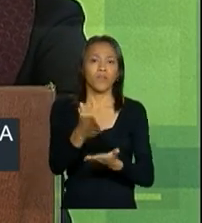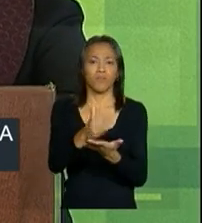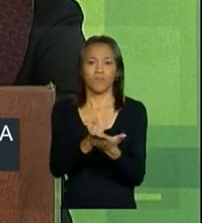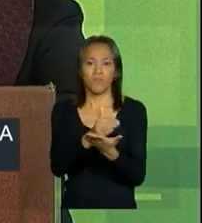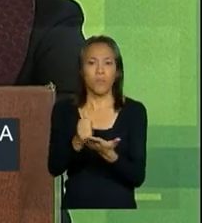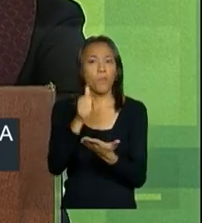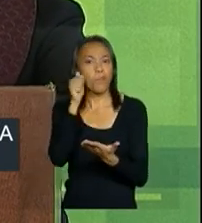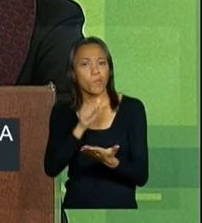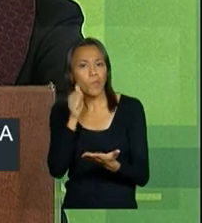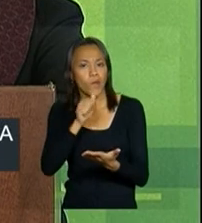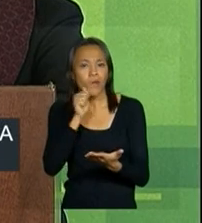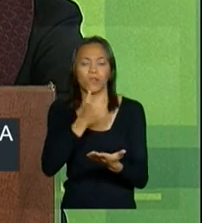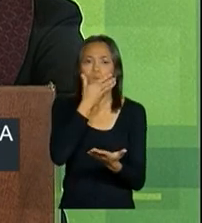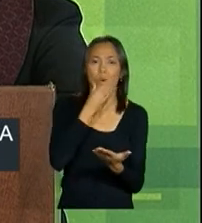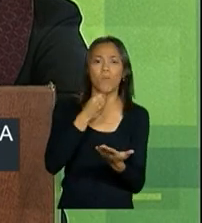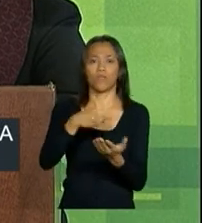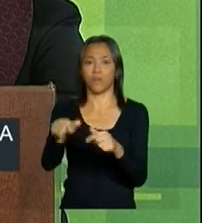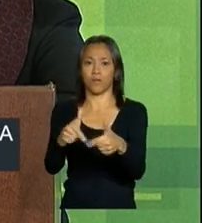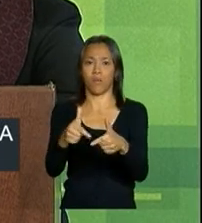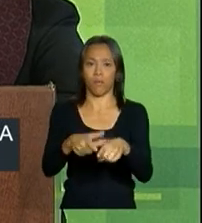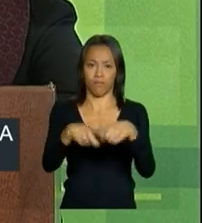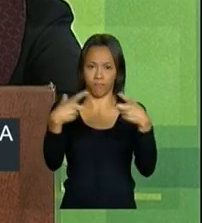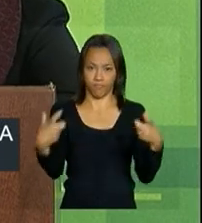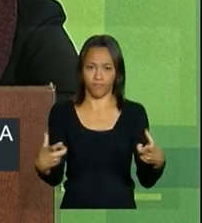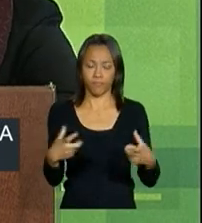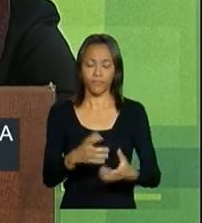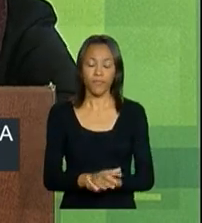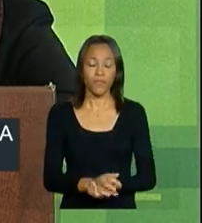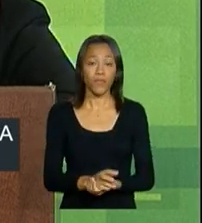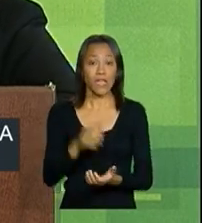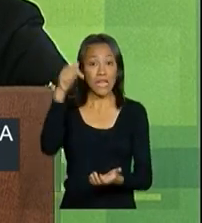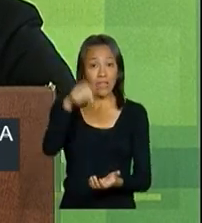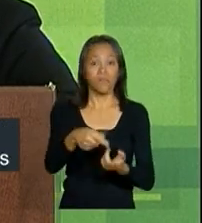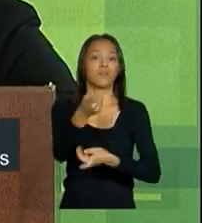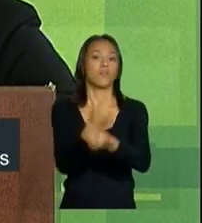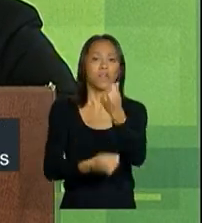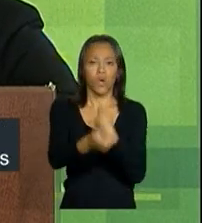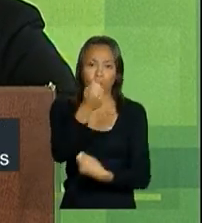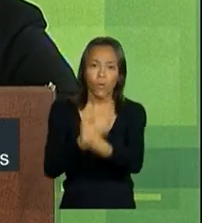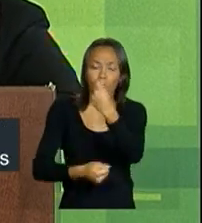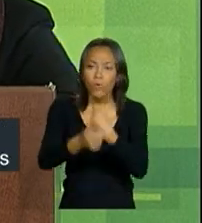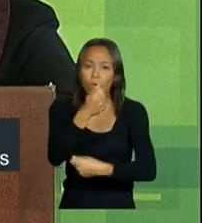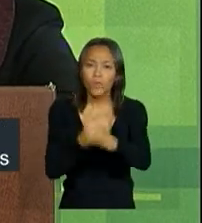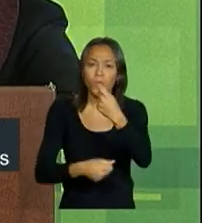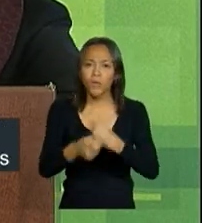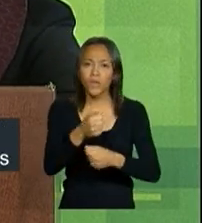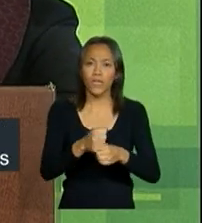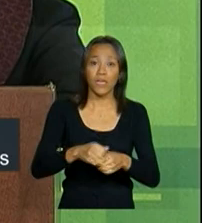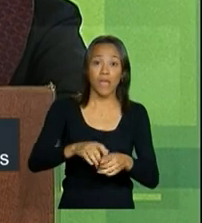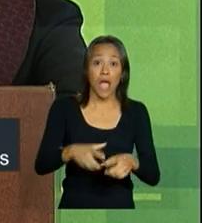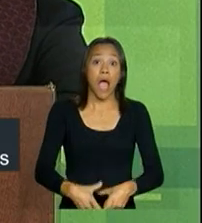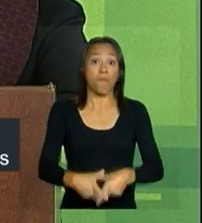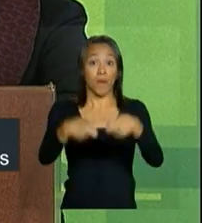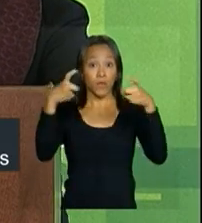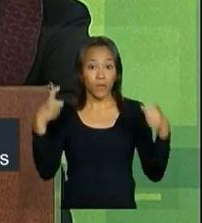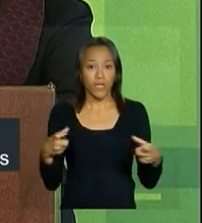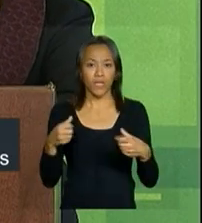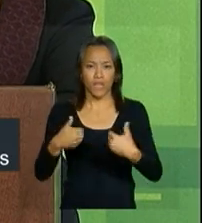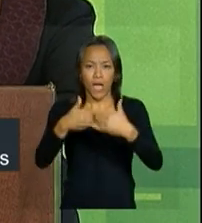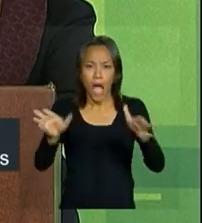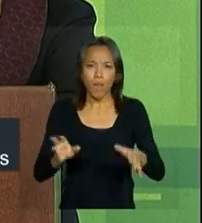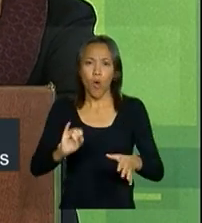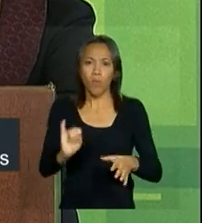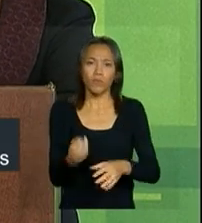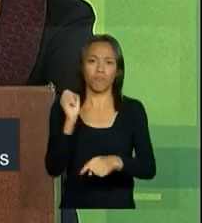por sexo da população ocupada nesta economia o grande setor empregador de mão de